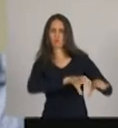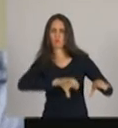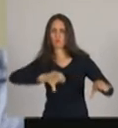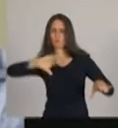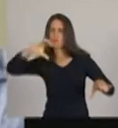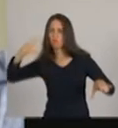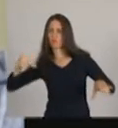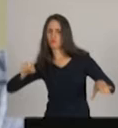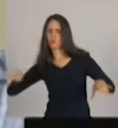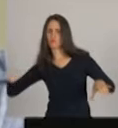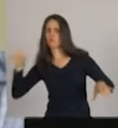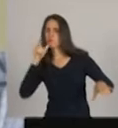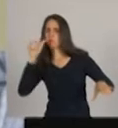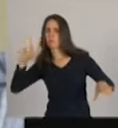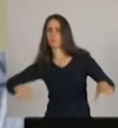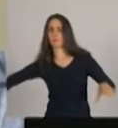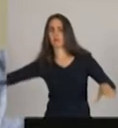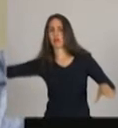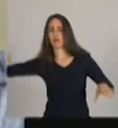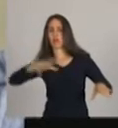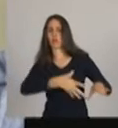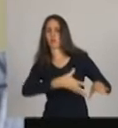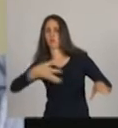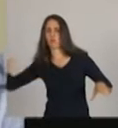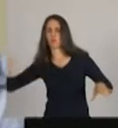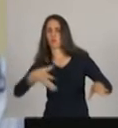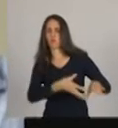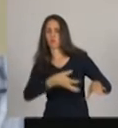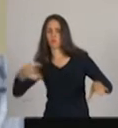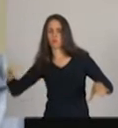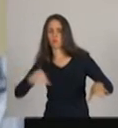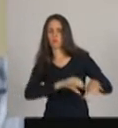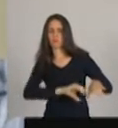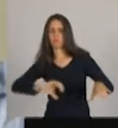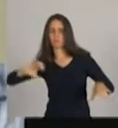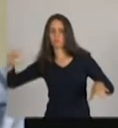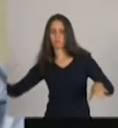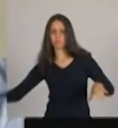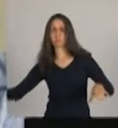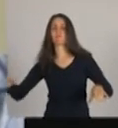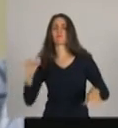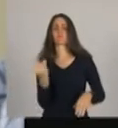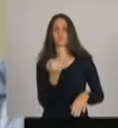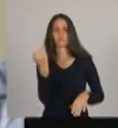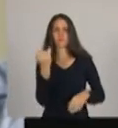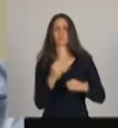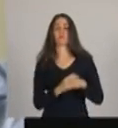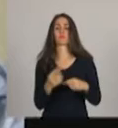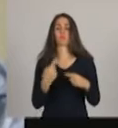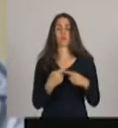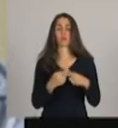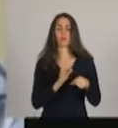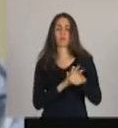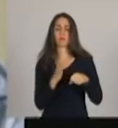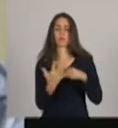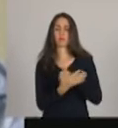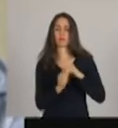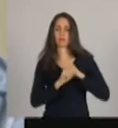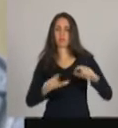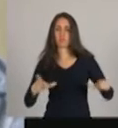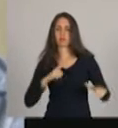num ponto onde nós estamos no meio de uma pandemia, com crise social, crise econômica, crises